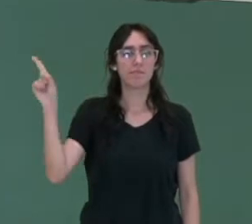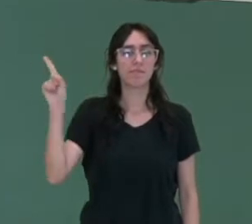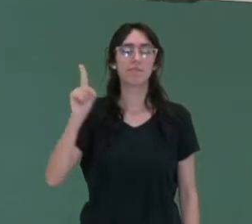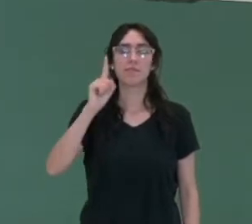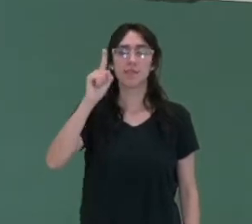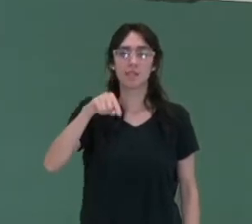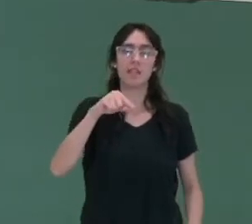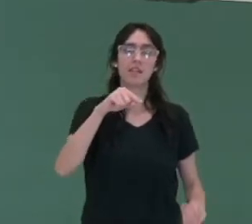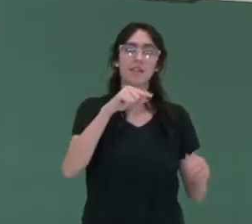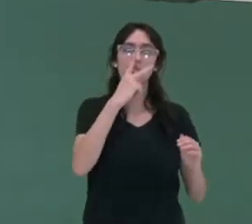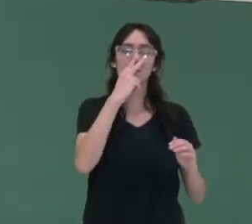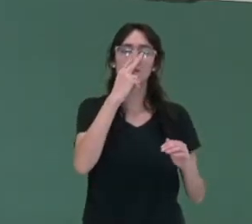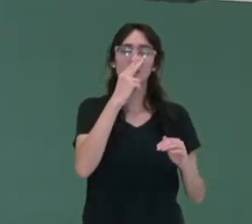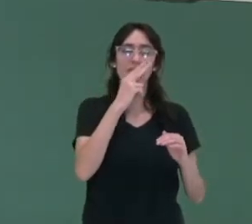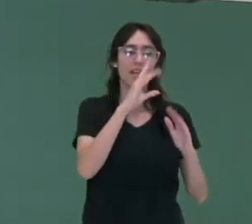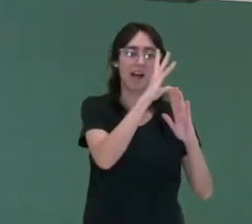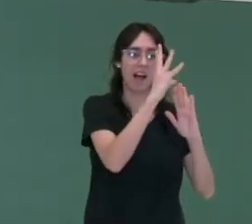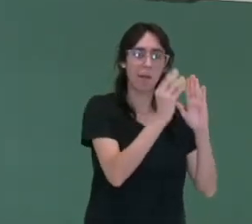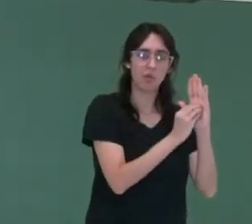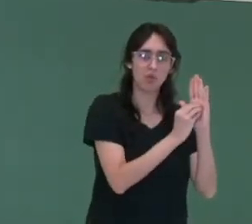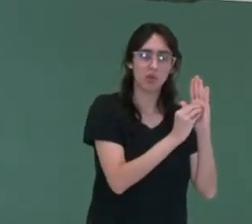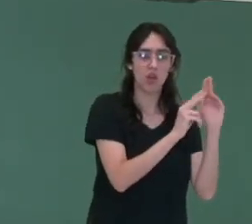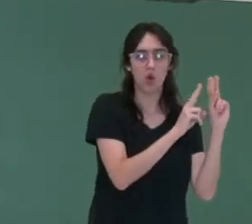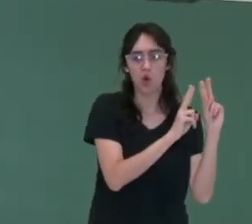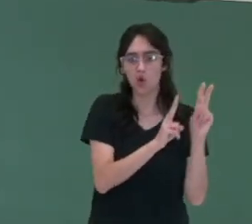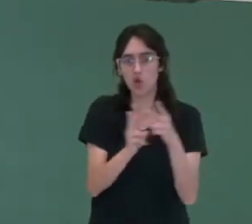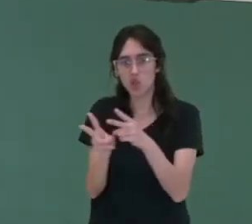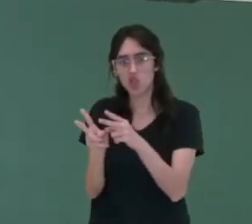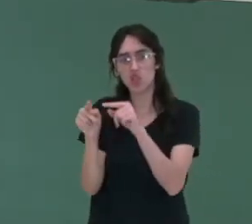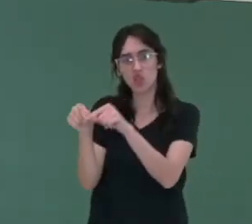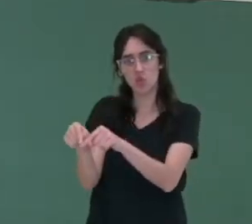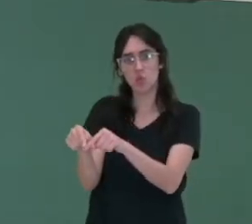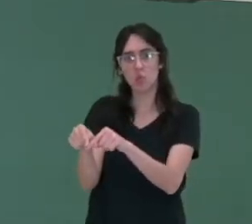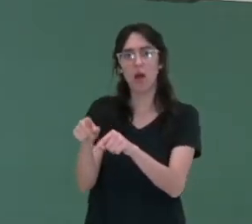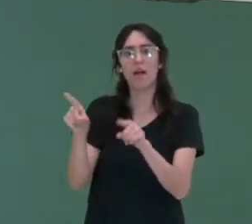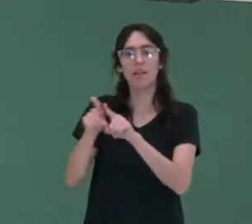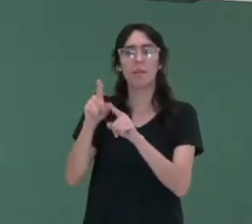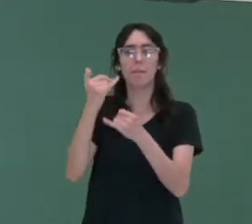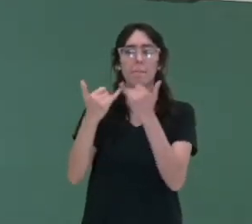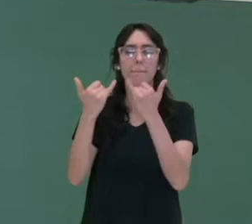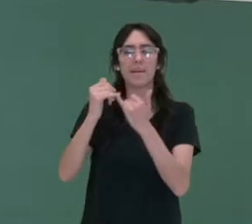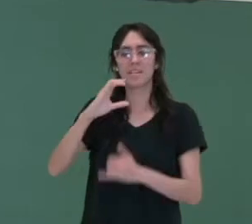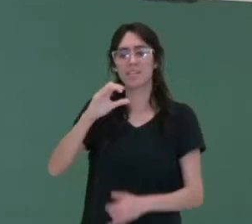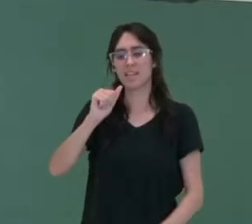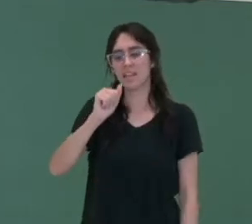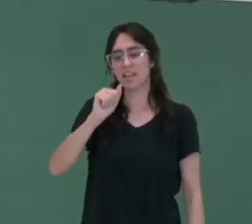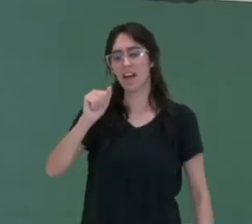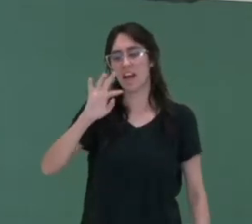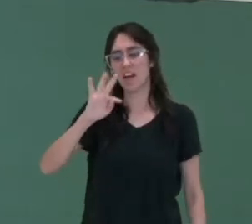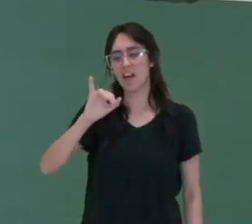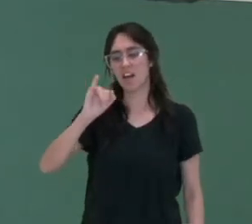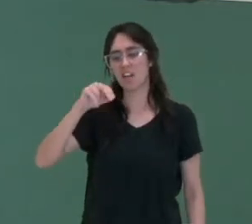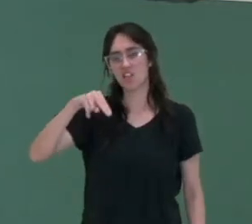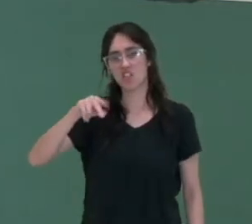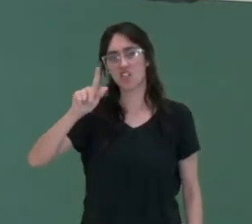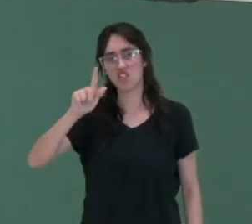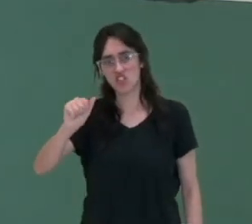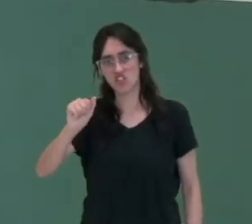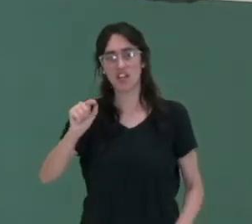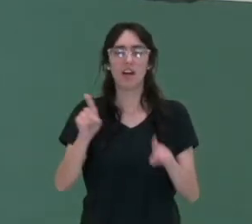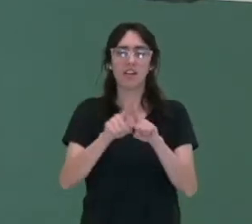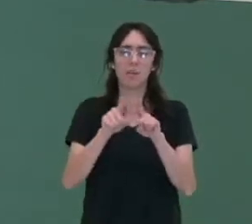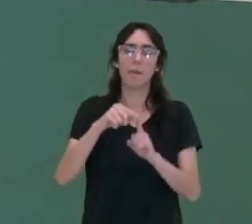entre floresta amazônica e outros biomas, seja a caatinga ou sejam outros biomas como o